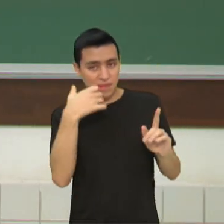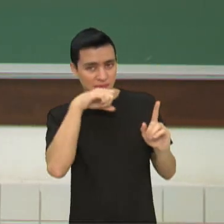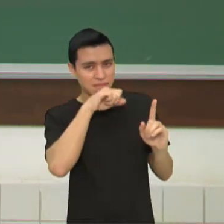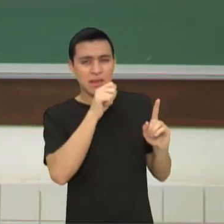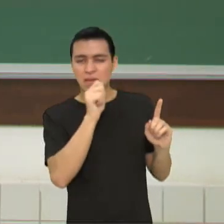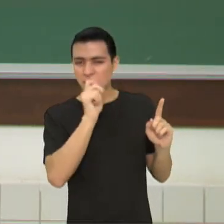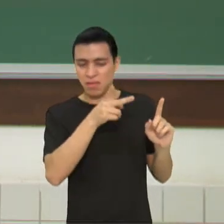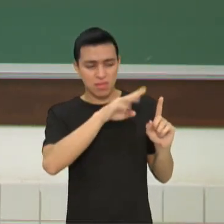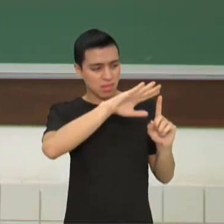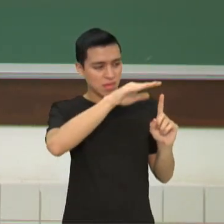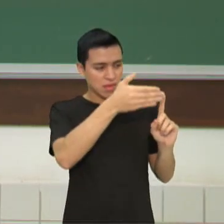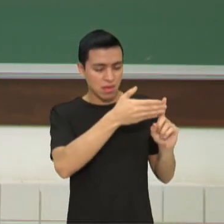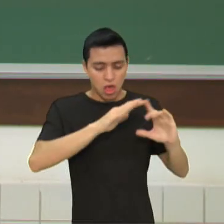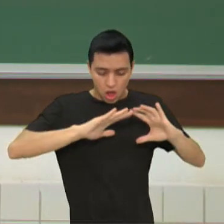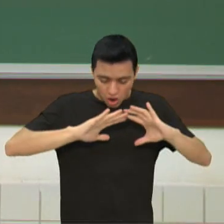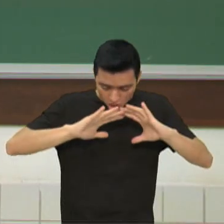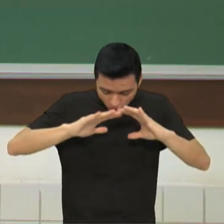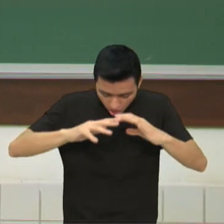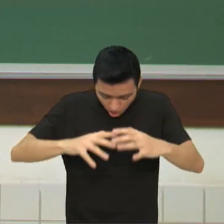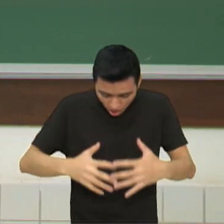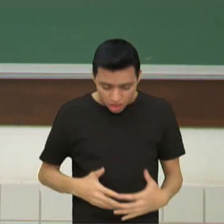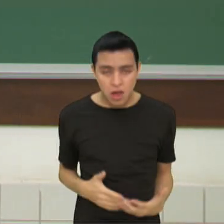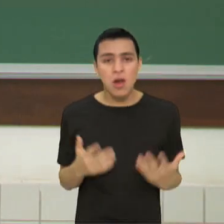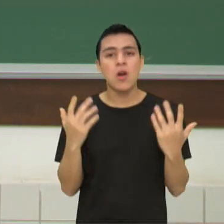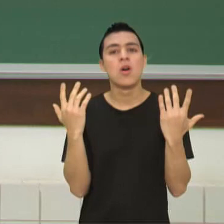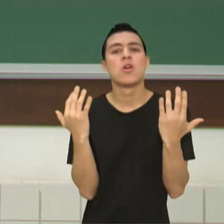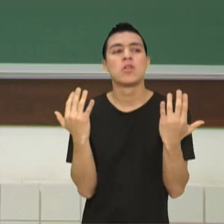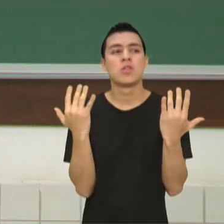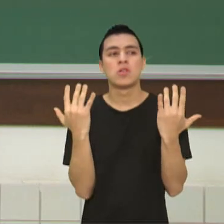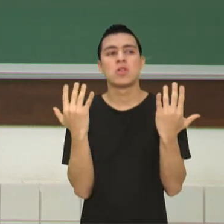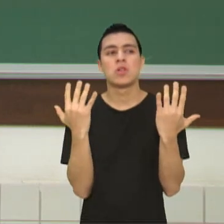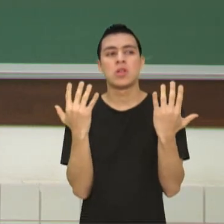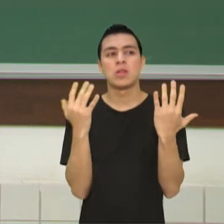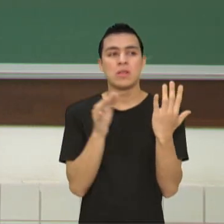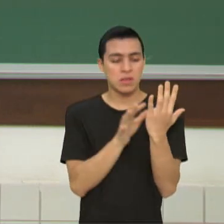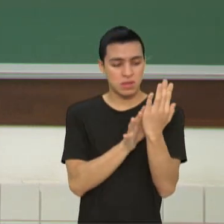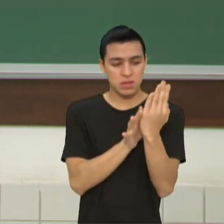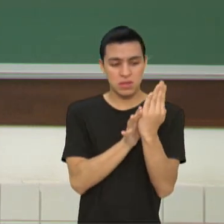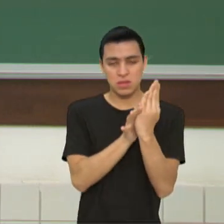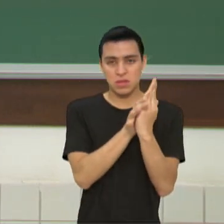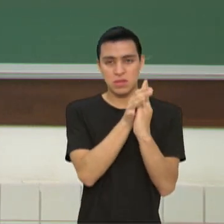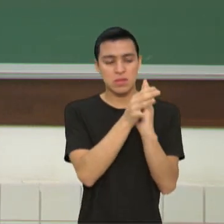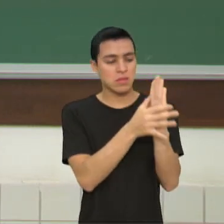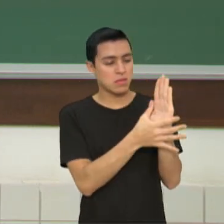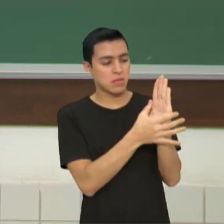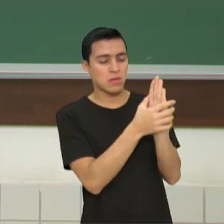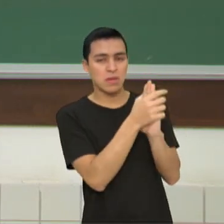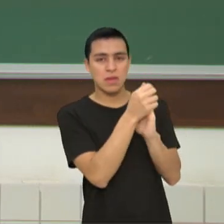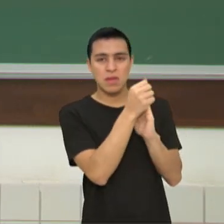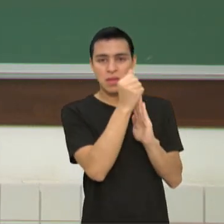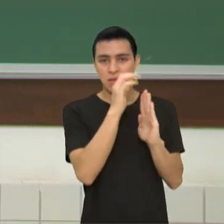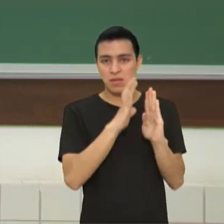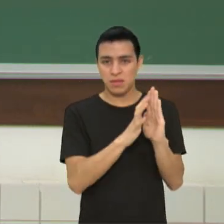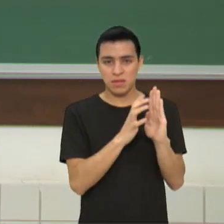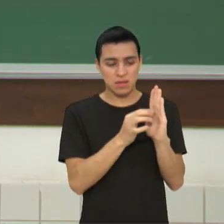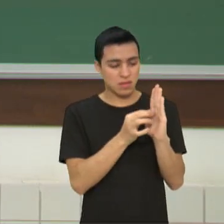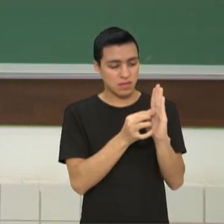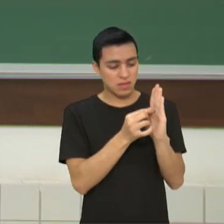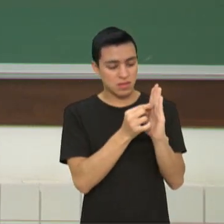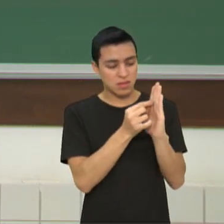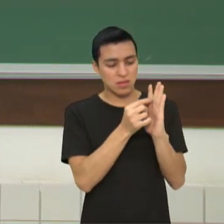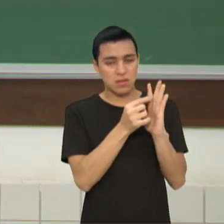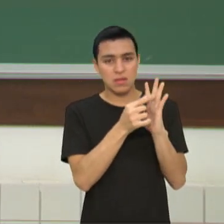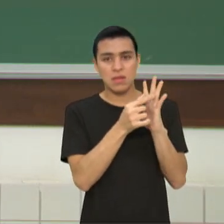formando, os nossos dedos, eles se formam todos unidos pelas membranas interdigitais. E essa membrana tem